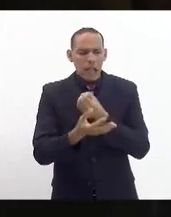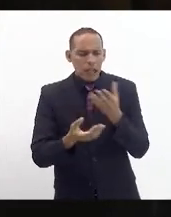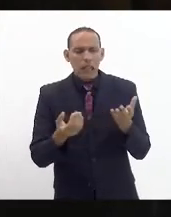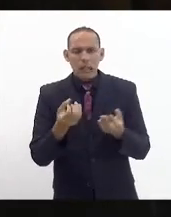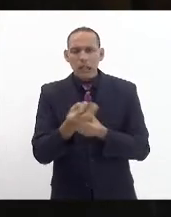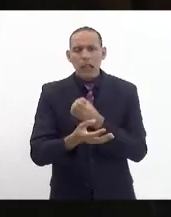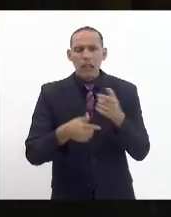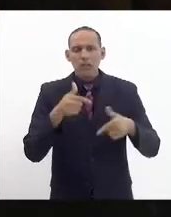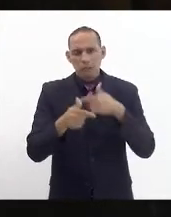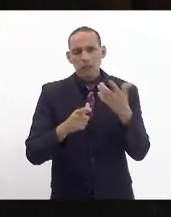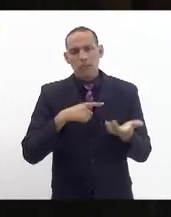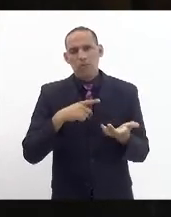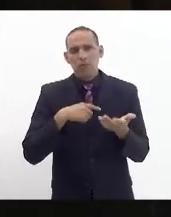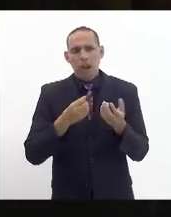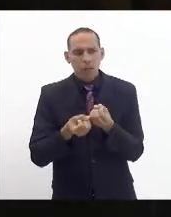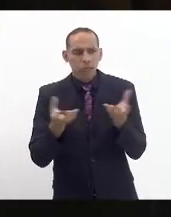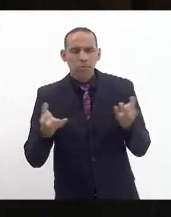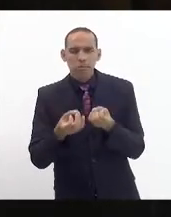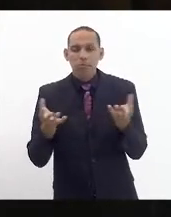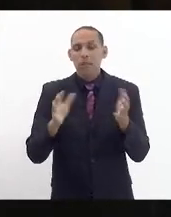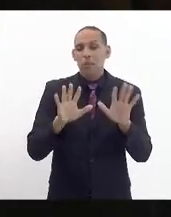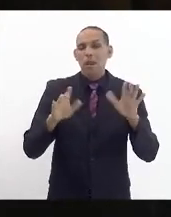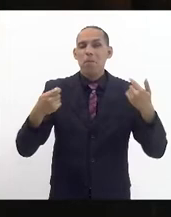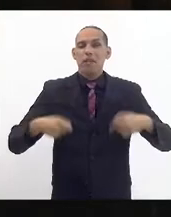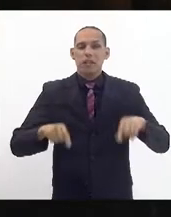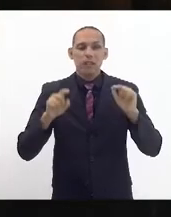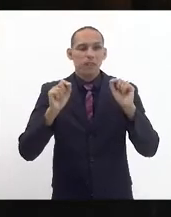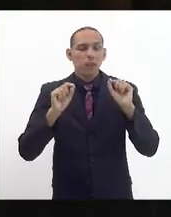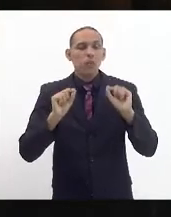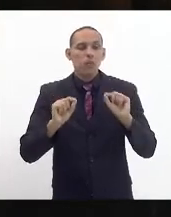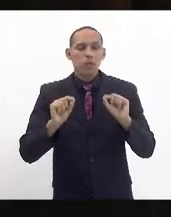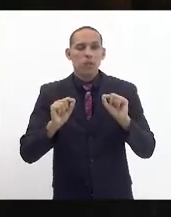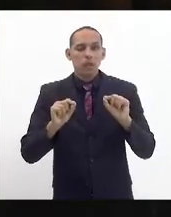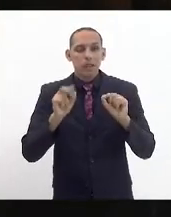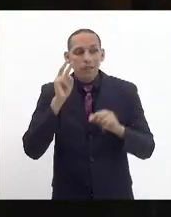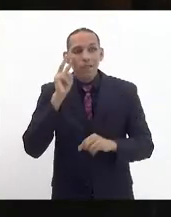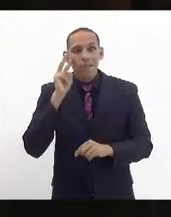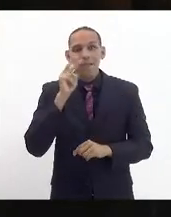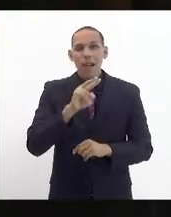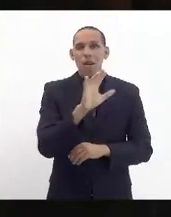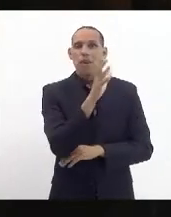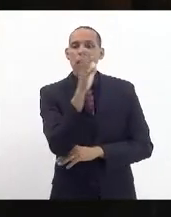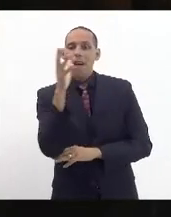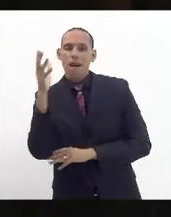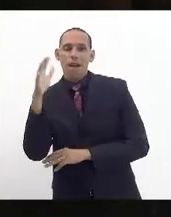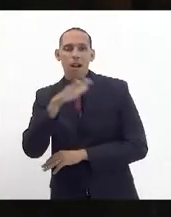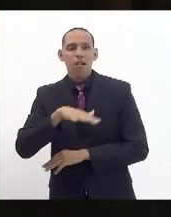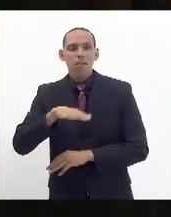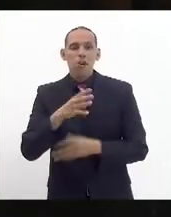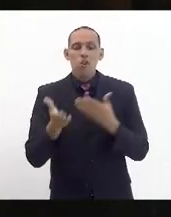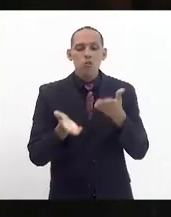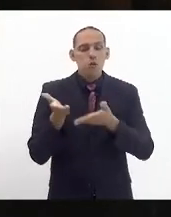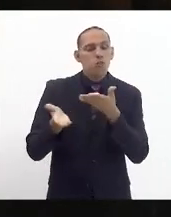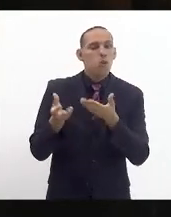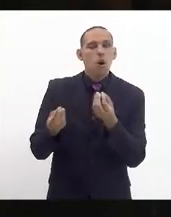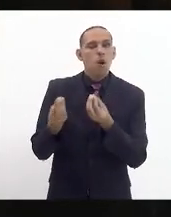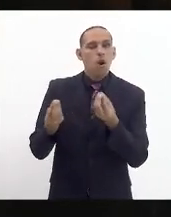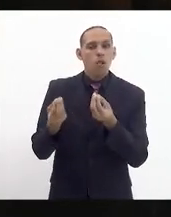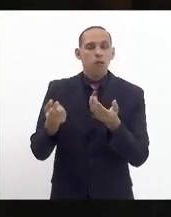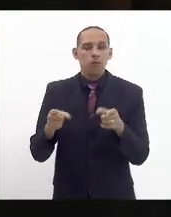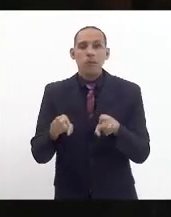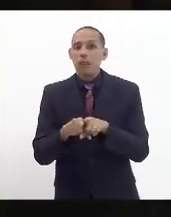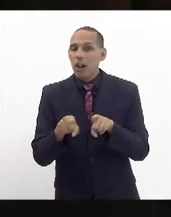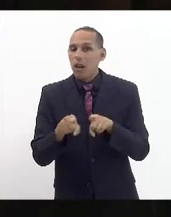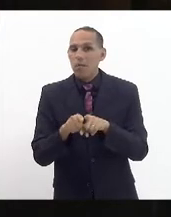também precisa ver as formas que estarão respaldadas o meio ambiente, a possibilidade de